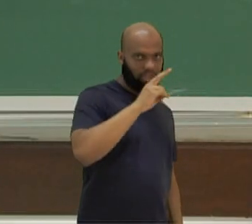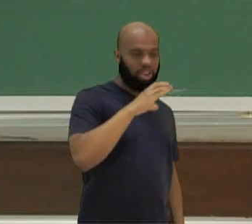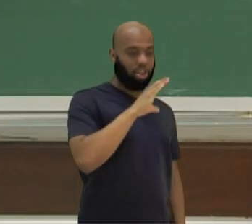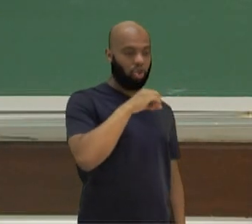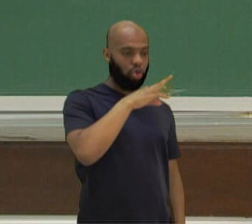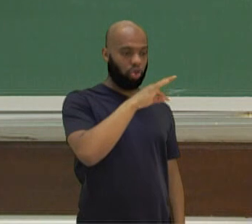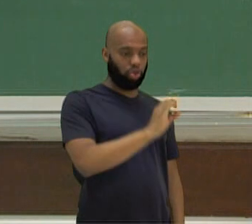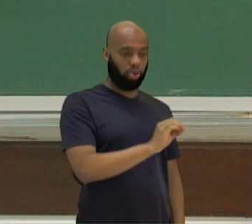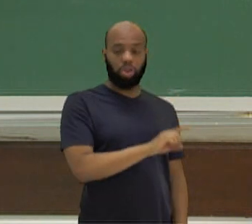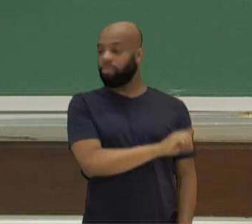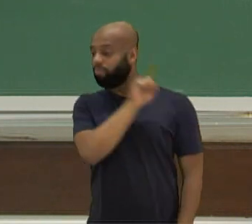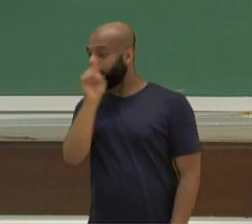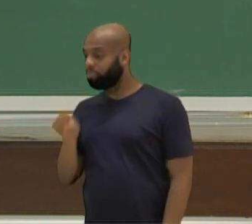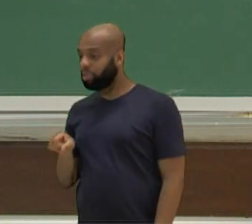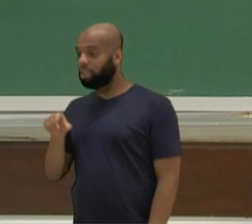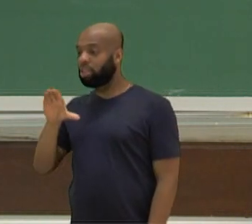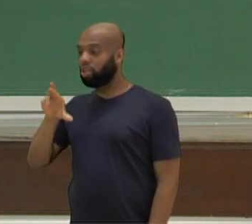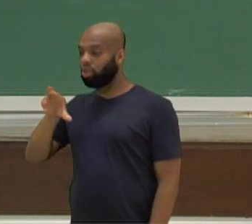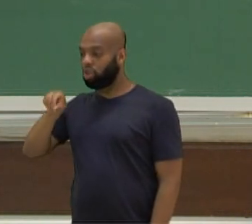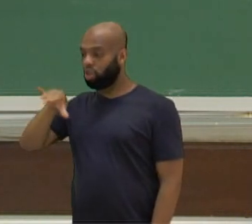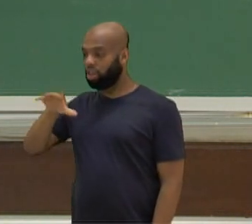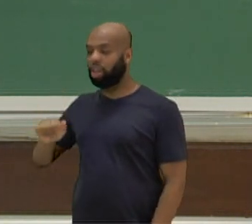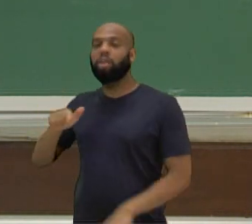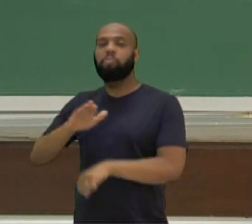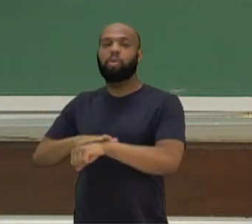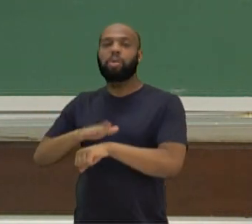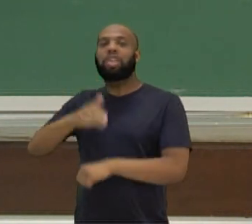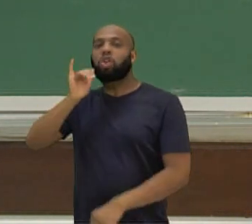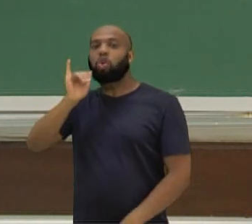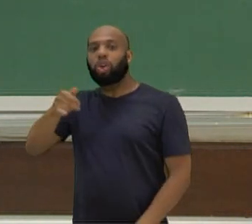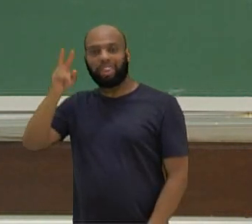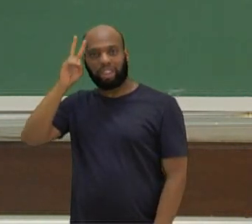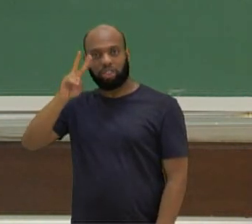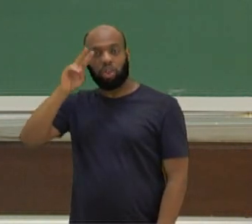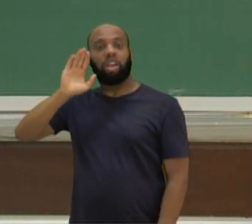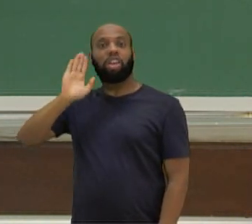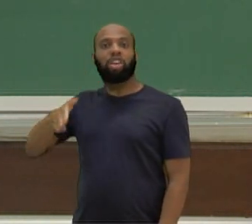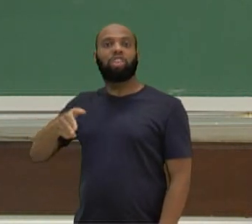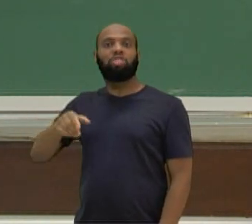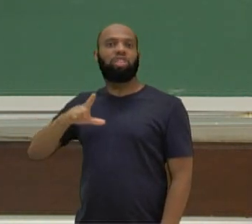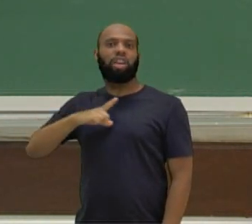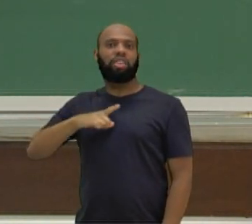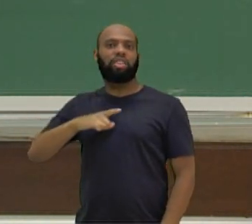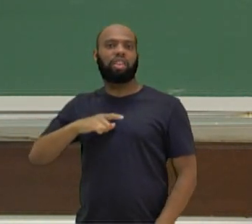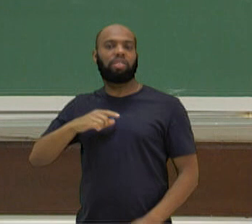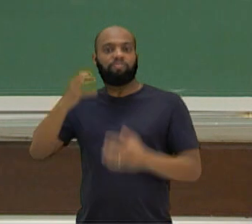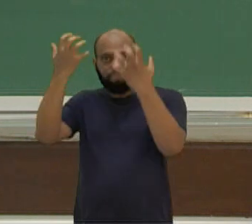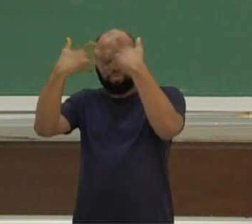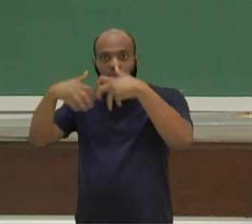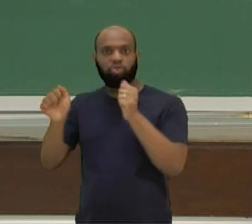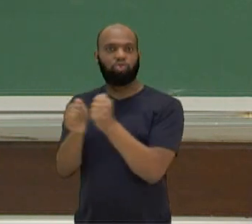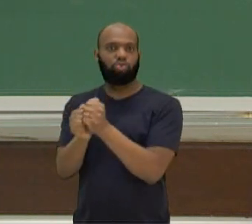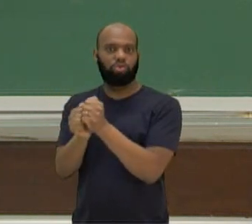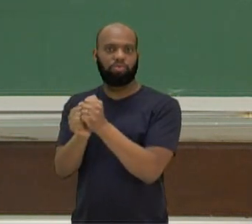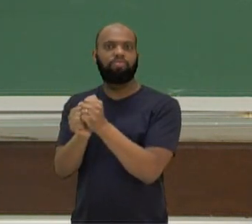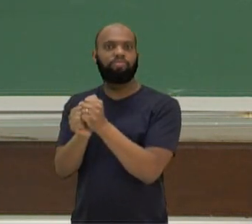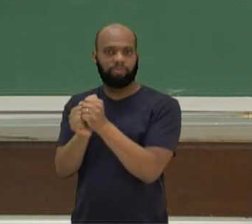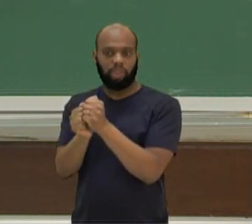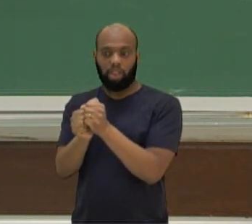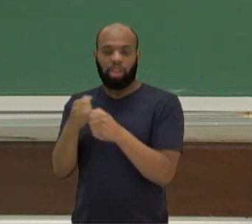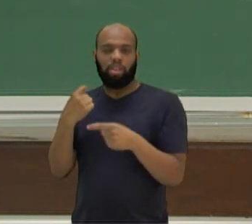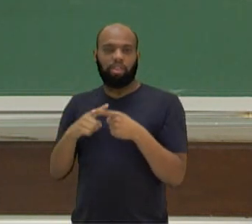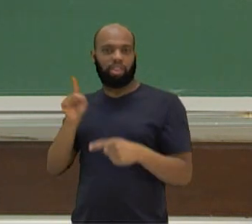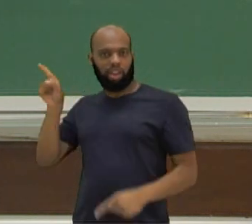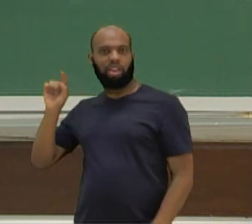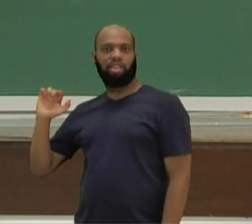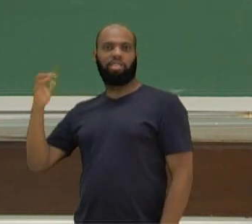a crônica, a gente percebe que quando ela está contando a história, ela já está chamando a gente para reflexão, né? Como